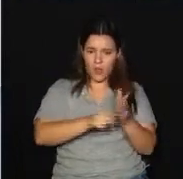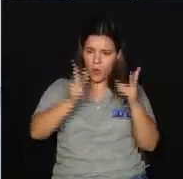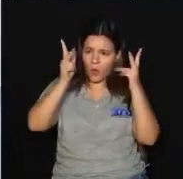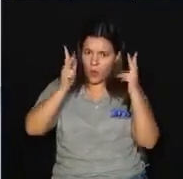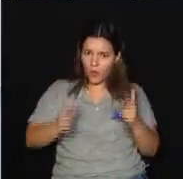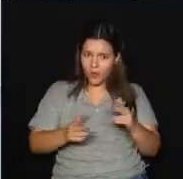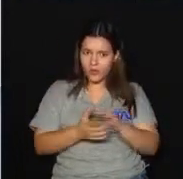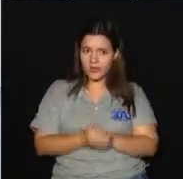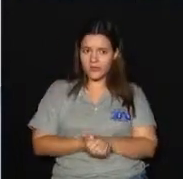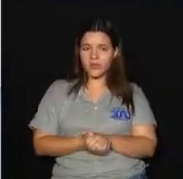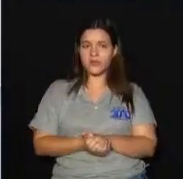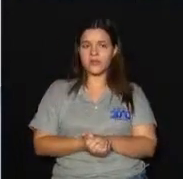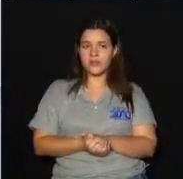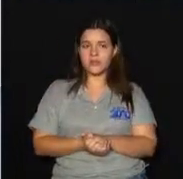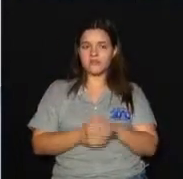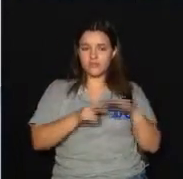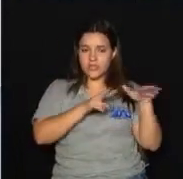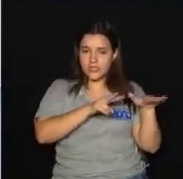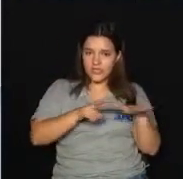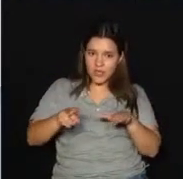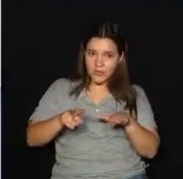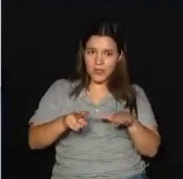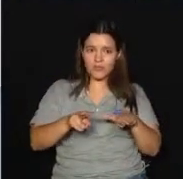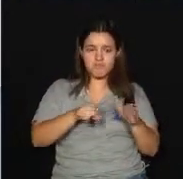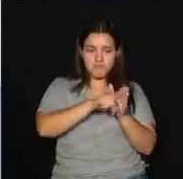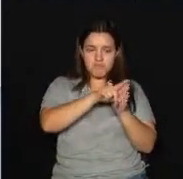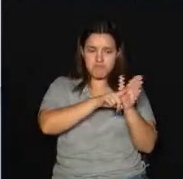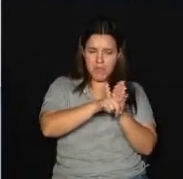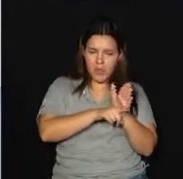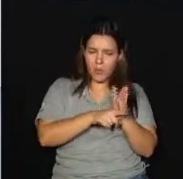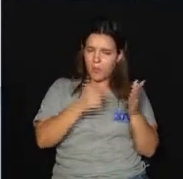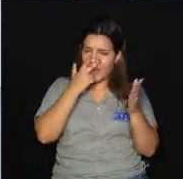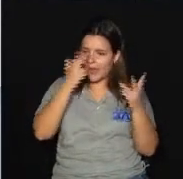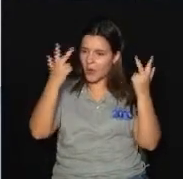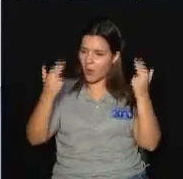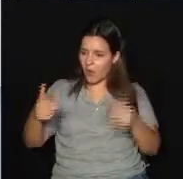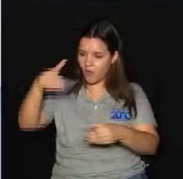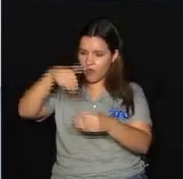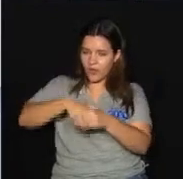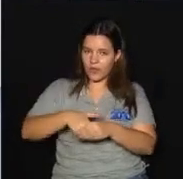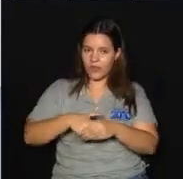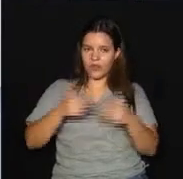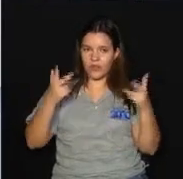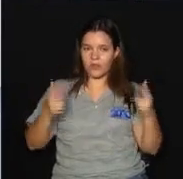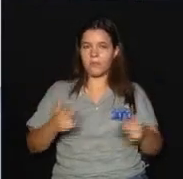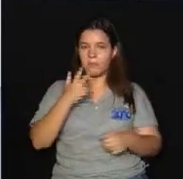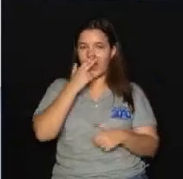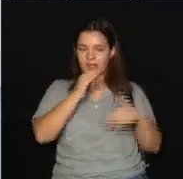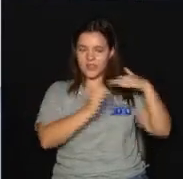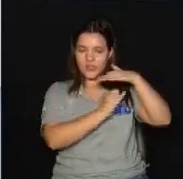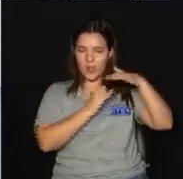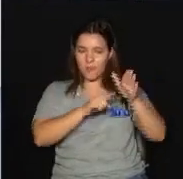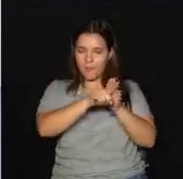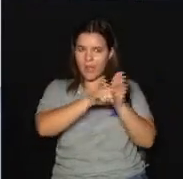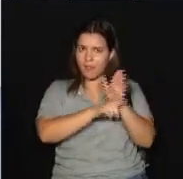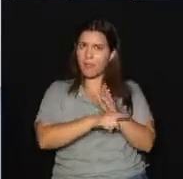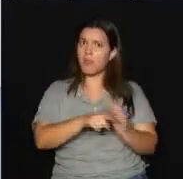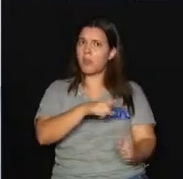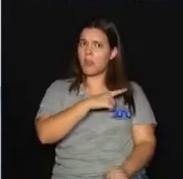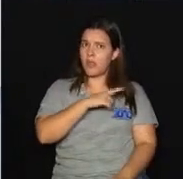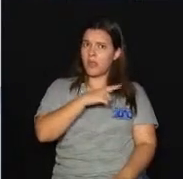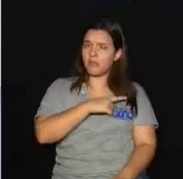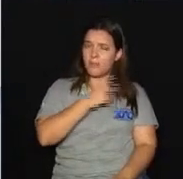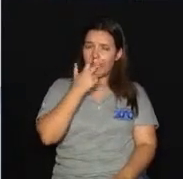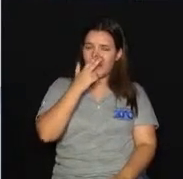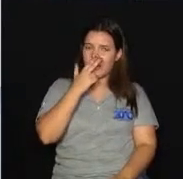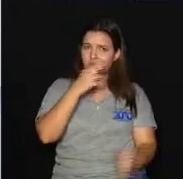última semana do Ibope e do Paraná Pesquisas comprovou hoje. Você vê esse fortalecimento e um ganho